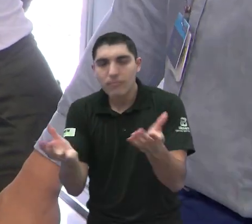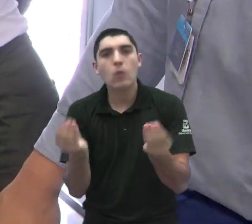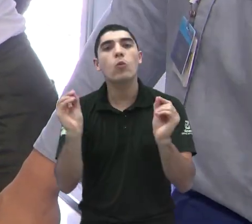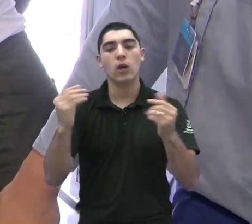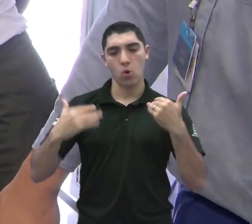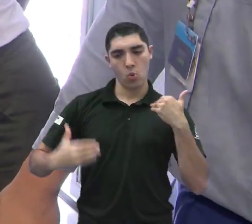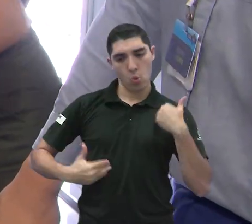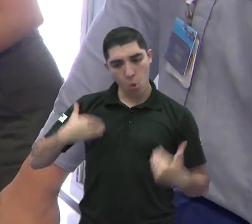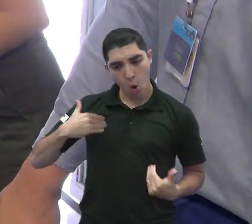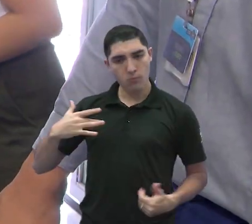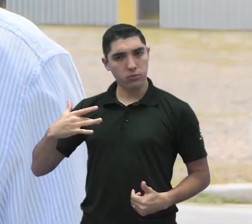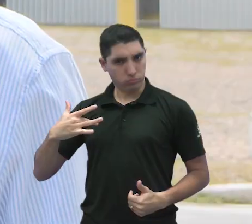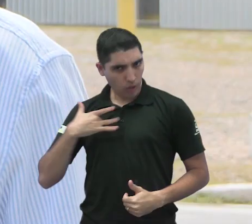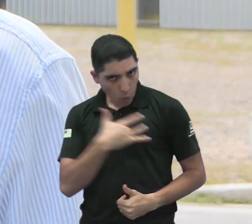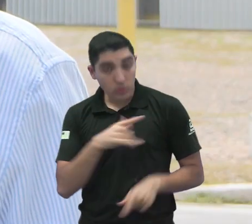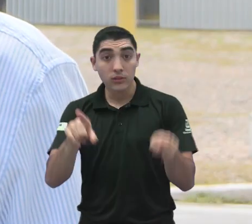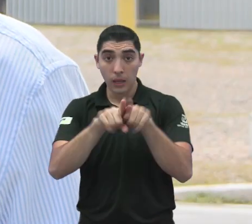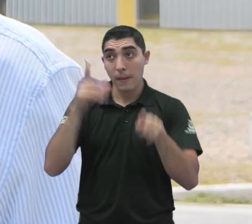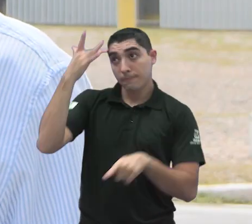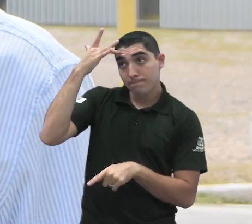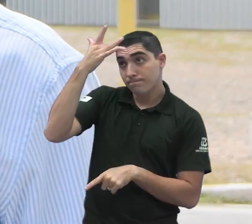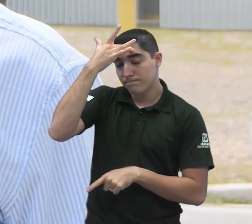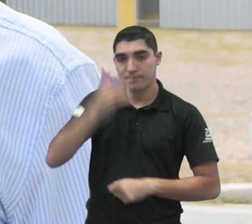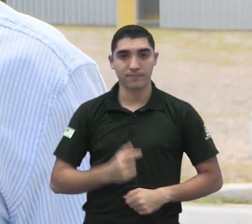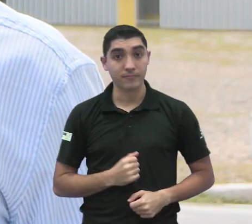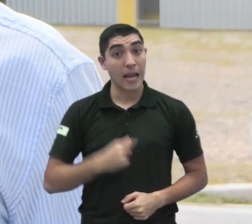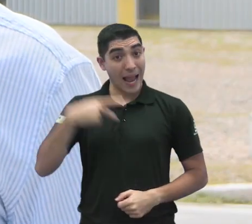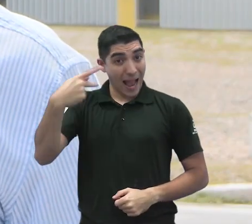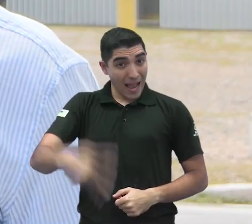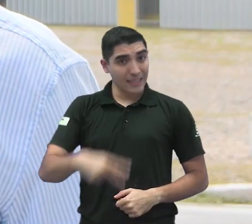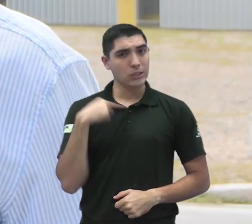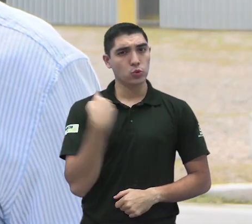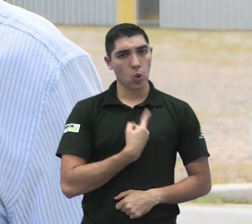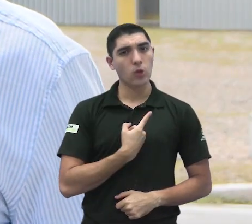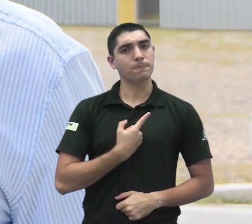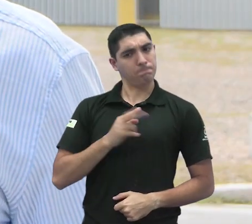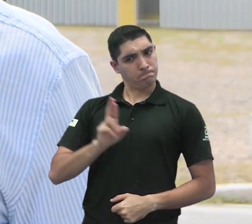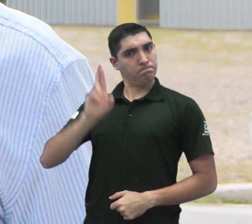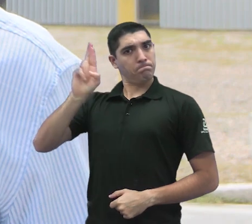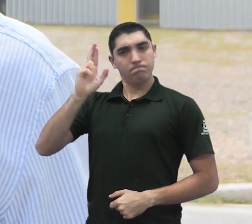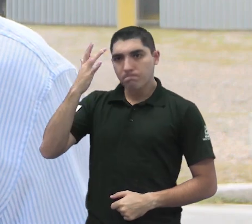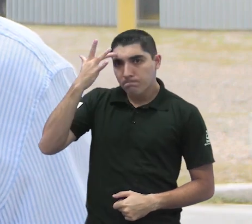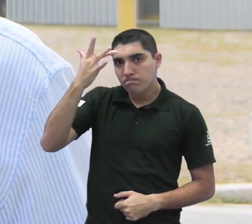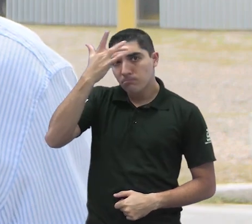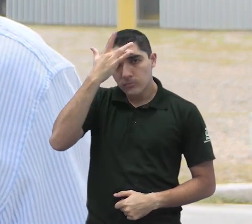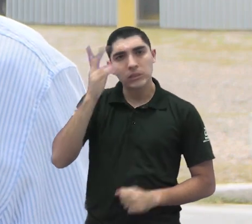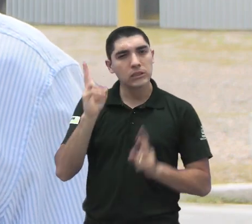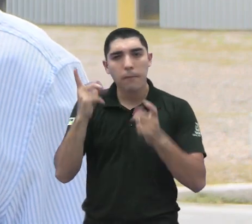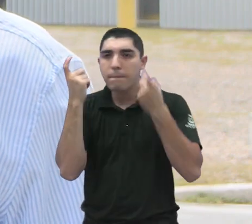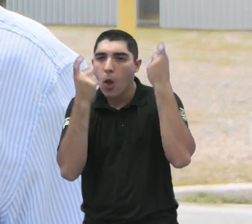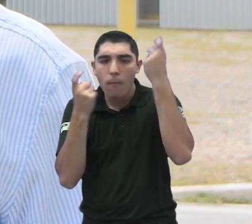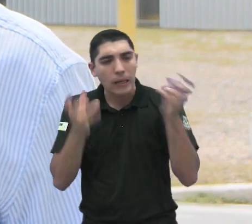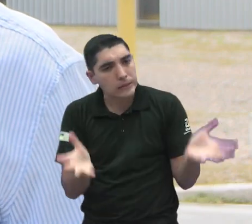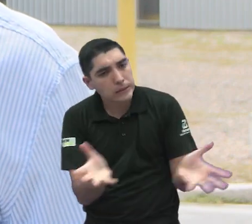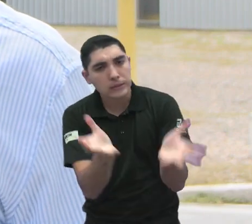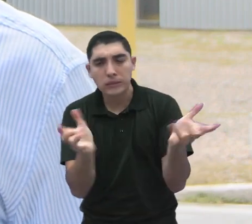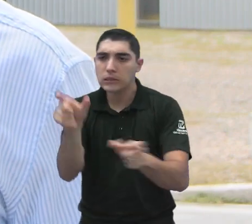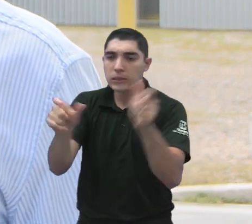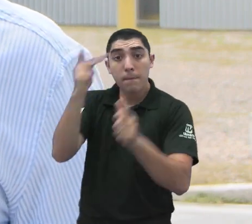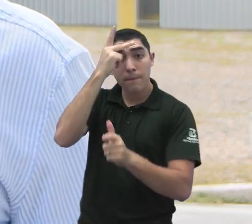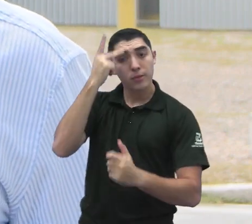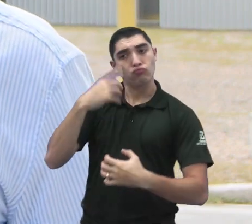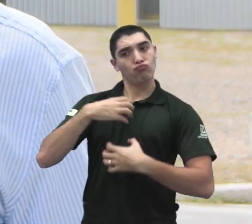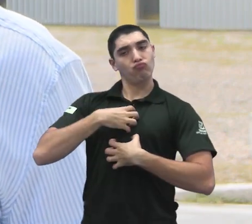bem-estar físico e mental. A saúde mental é um valor extremamente relevante para nós. Nós queremos que as pessoas estejam aqui trabalhando na